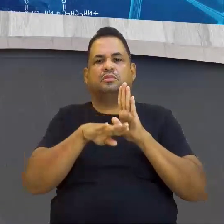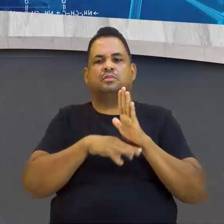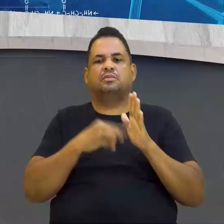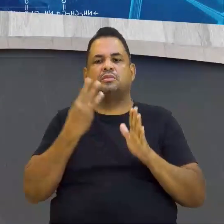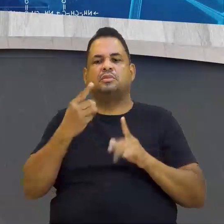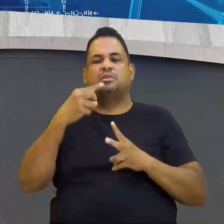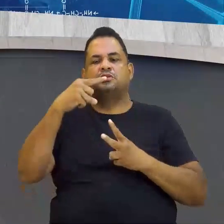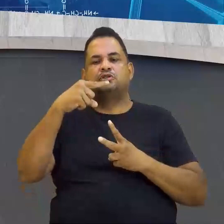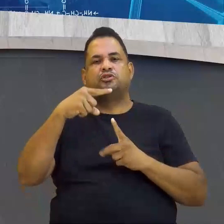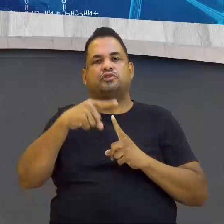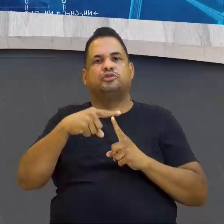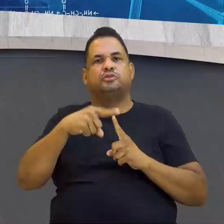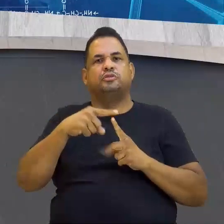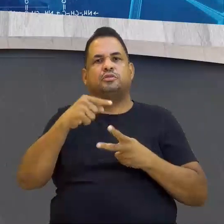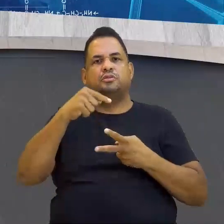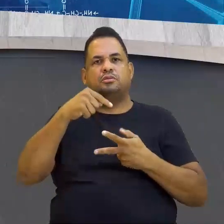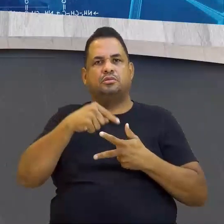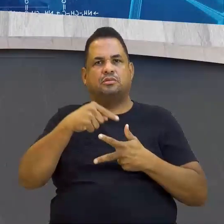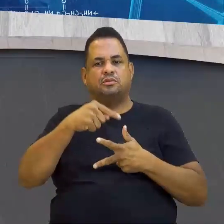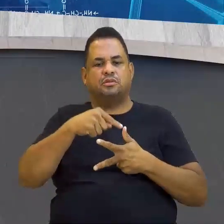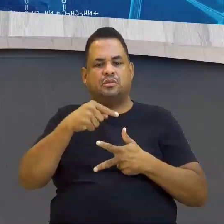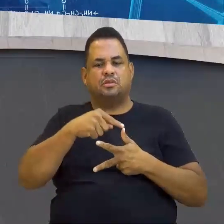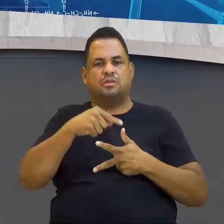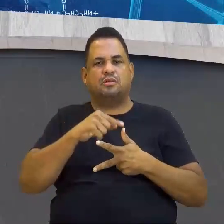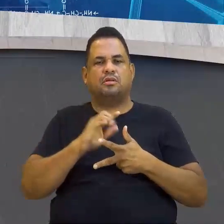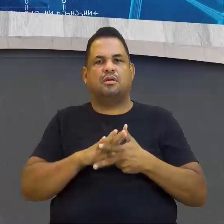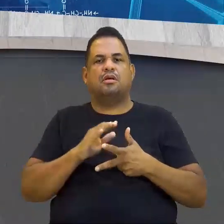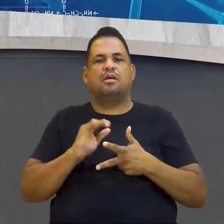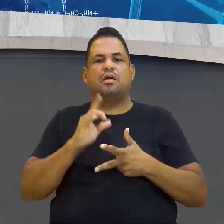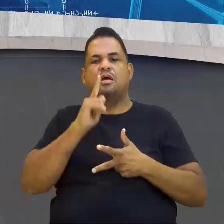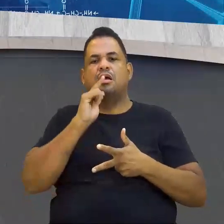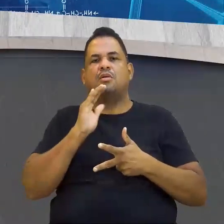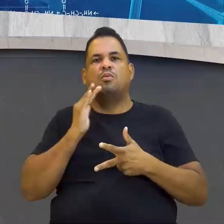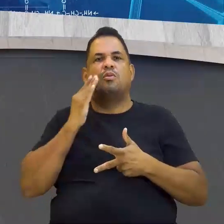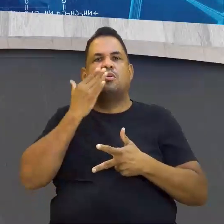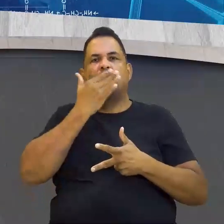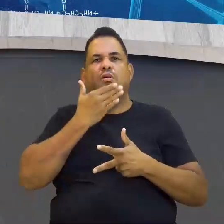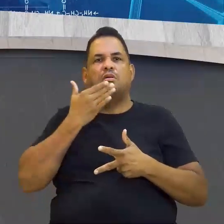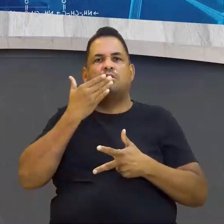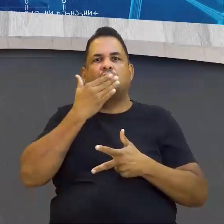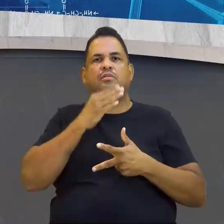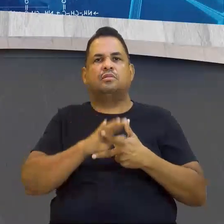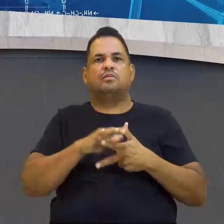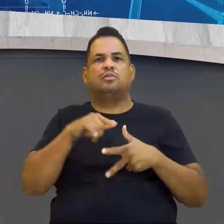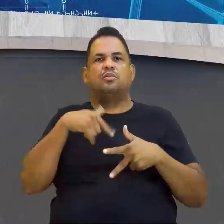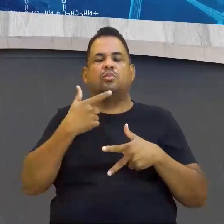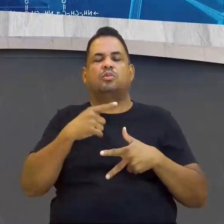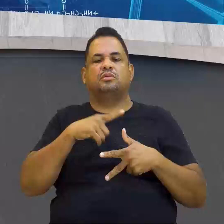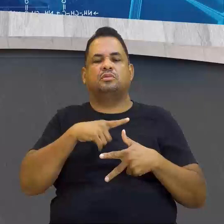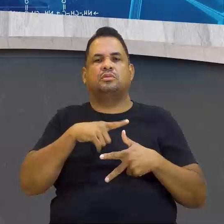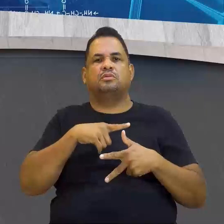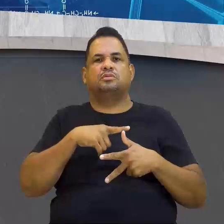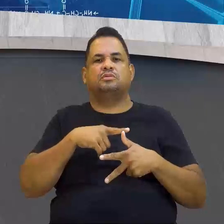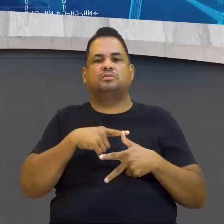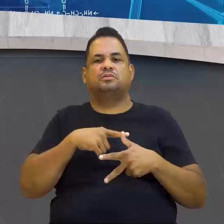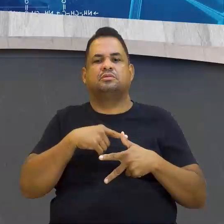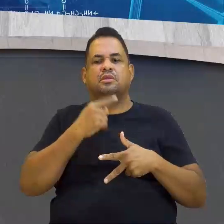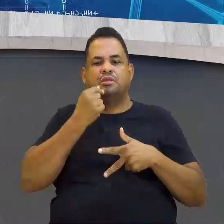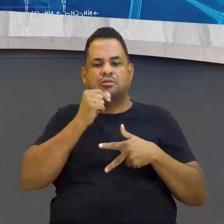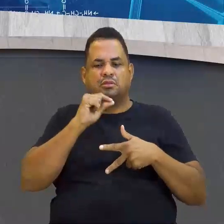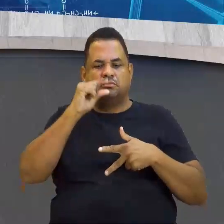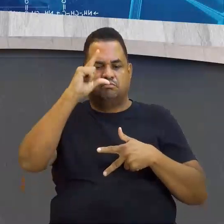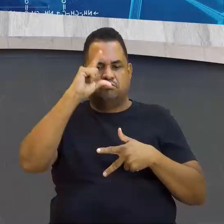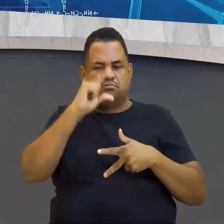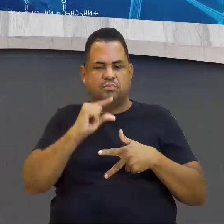tipos. Na água doce, a concentração, ou seja, a presença de sais, ela é inferior